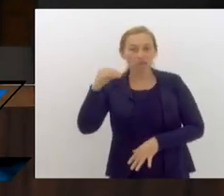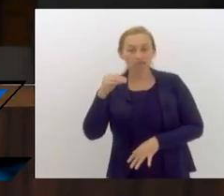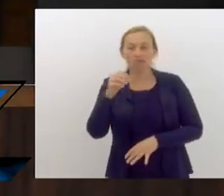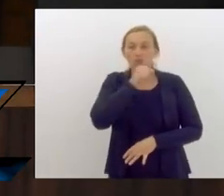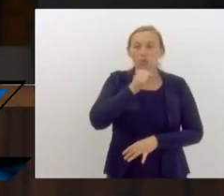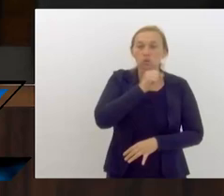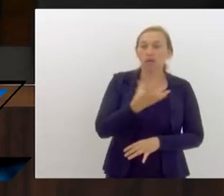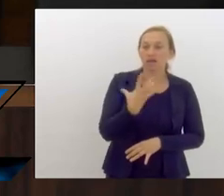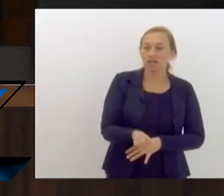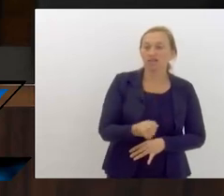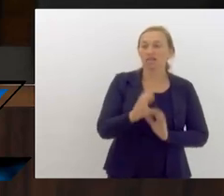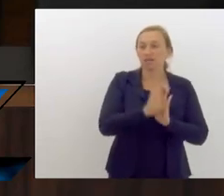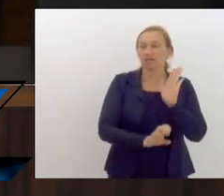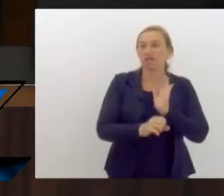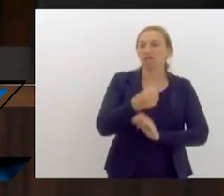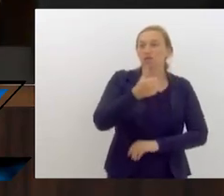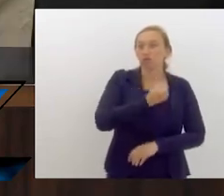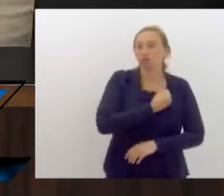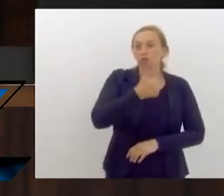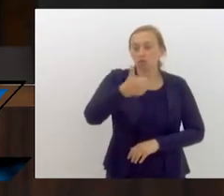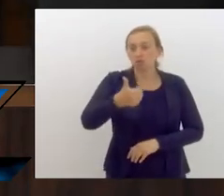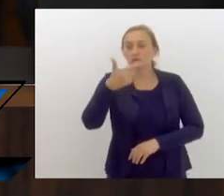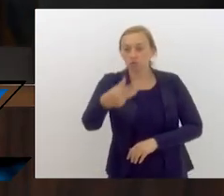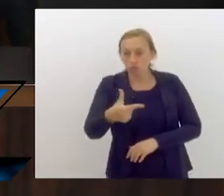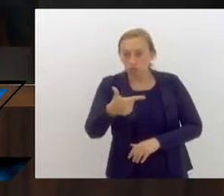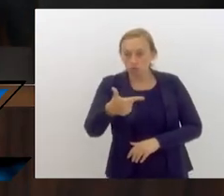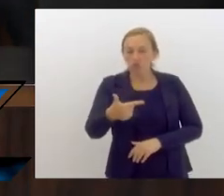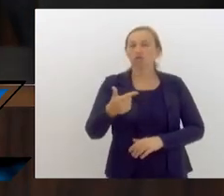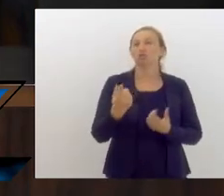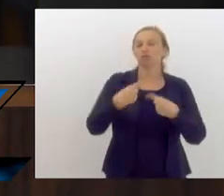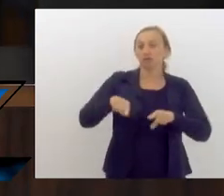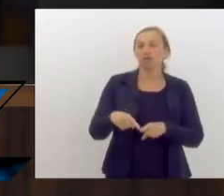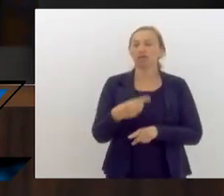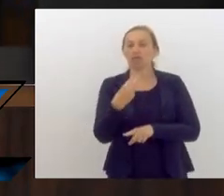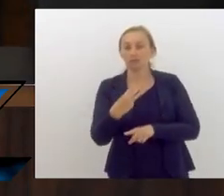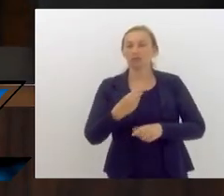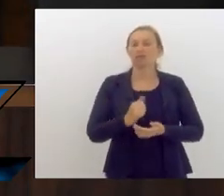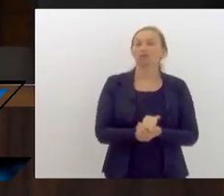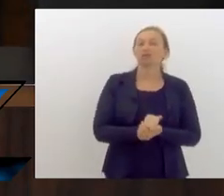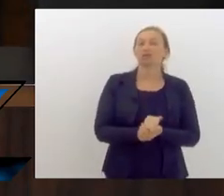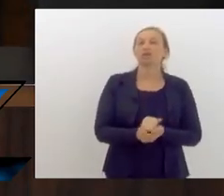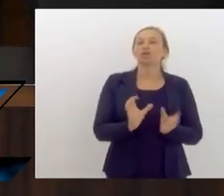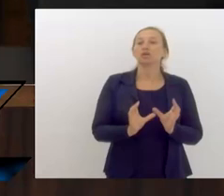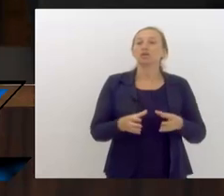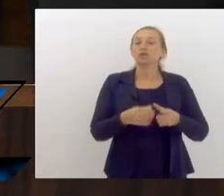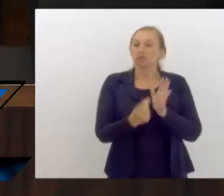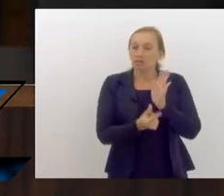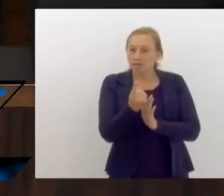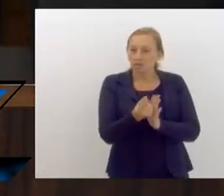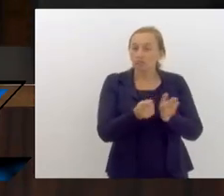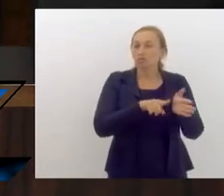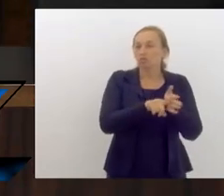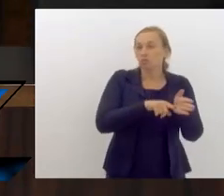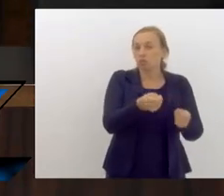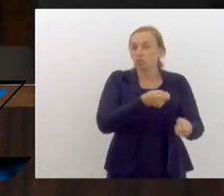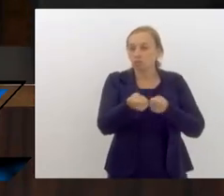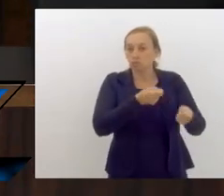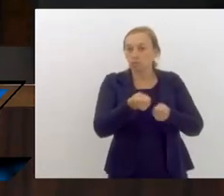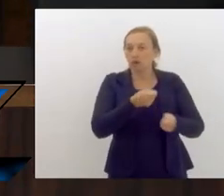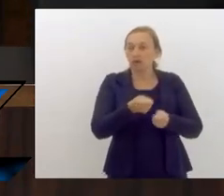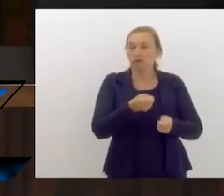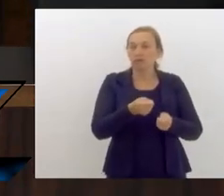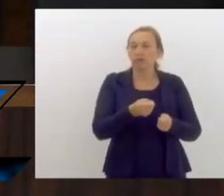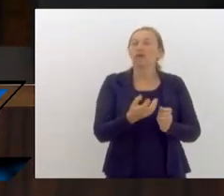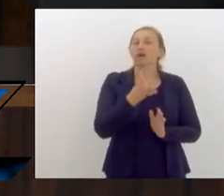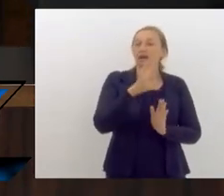favorável as emendas Número 1 número 3 contrário emenda número 2 de orçamento fina S fiscalização financeira e controle